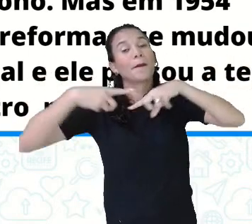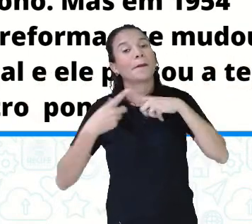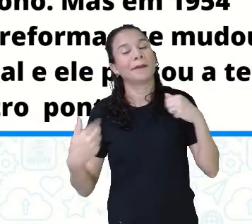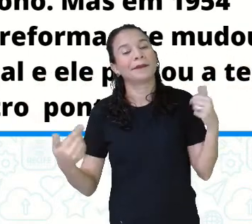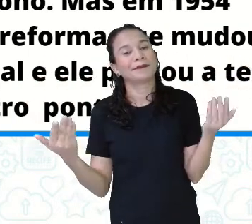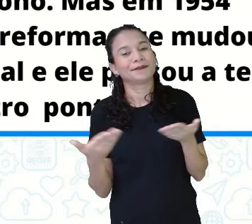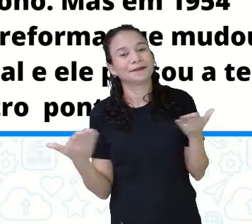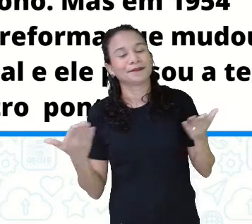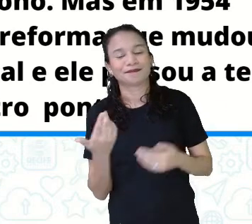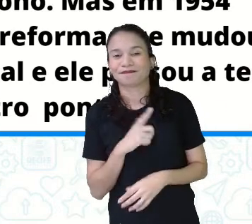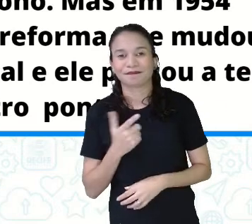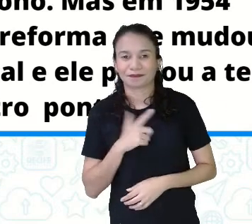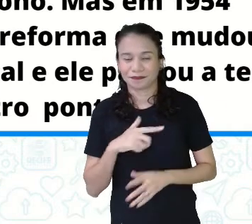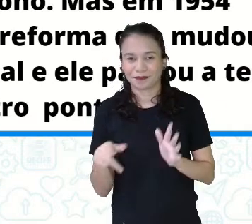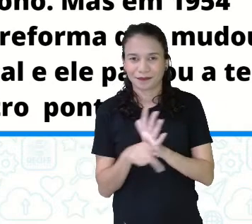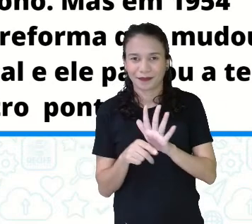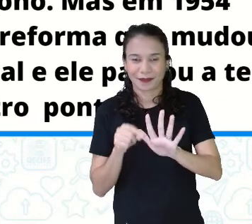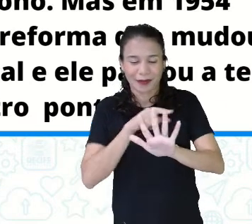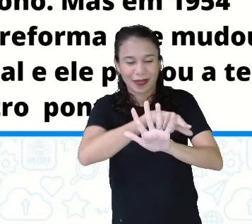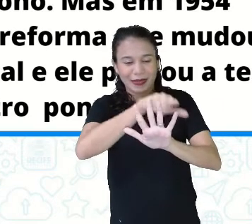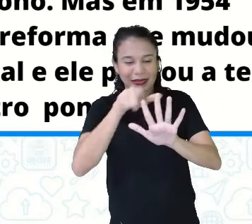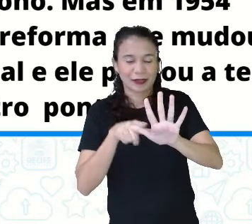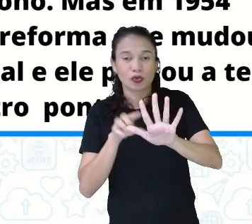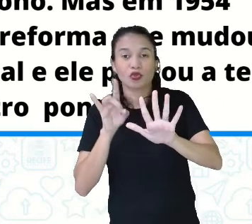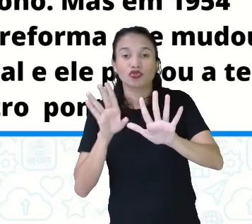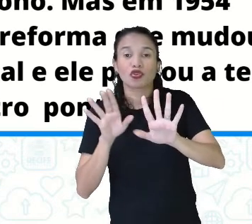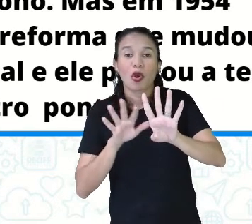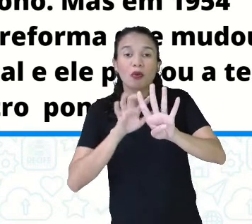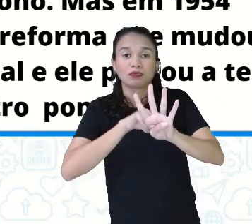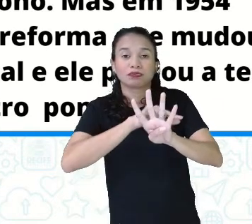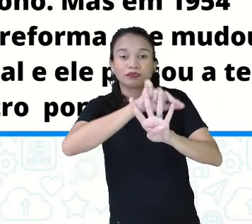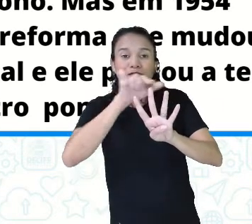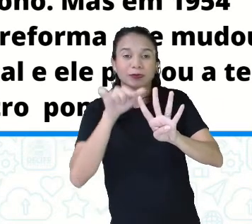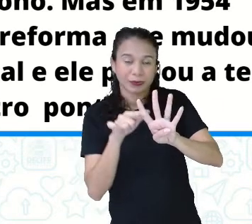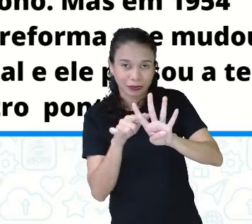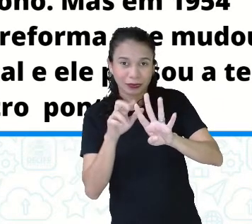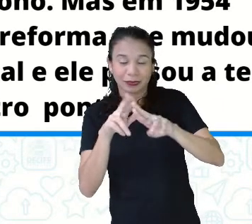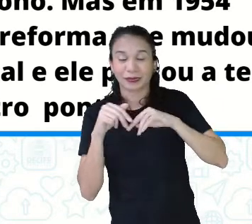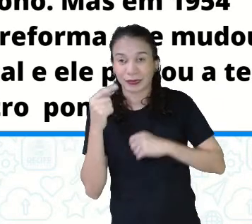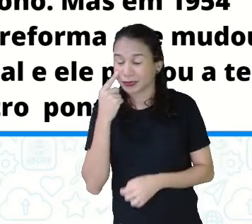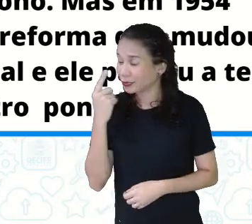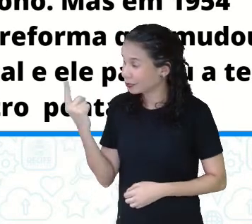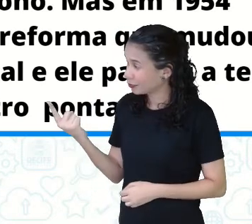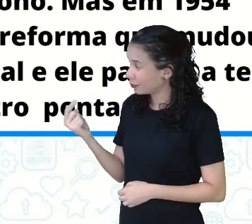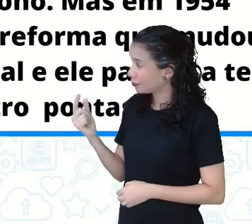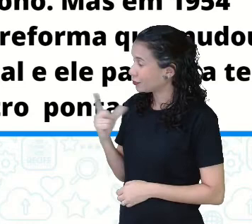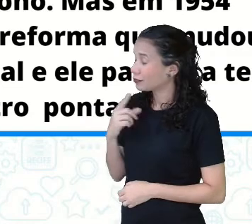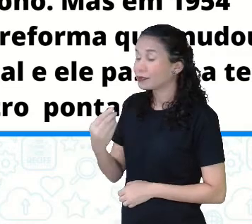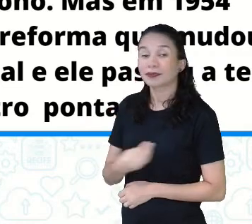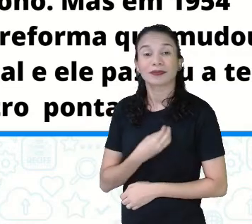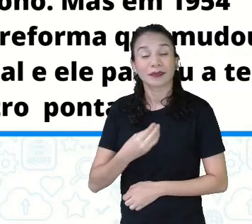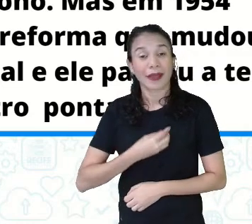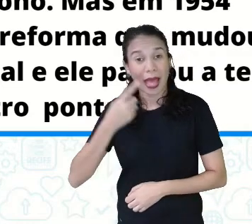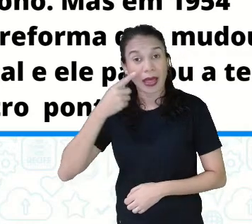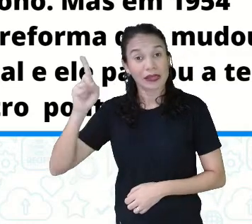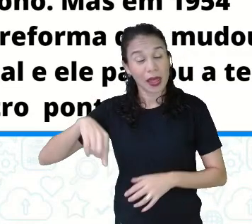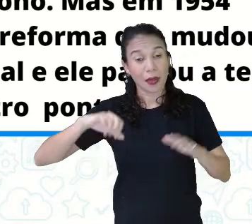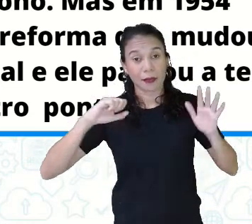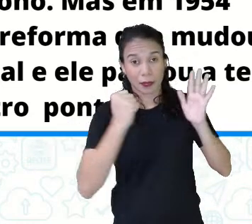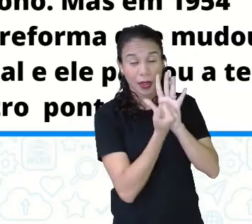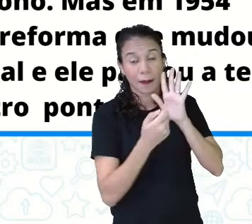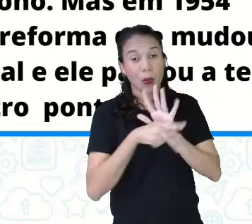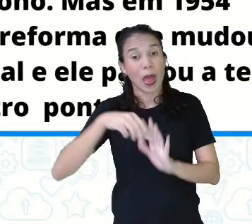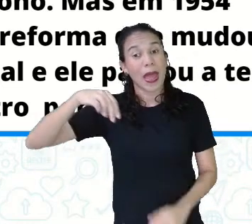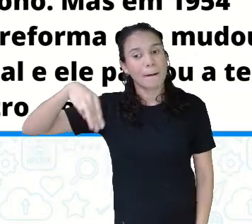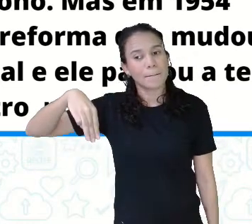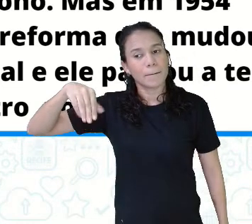ele agora não tem mais 5 pontas, ele só tem 4 pontas. E lá neste forte, que é um patrimônio